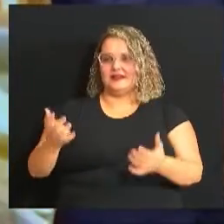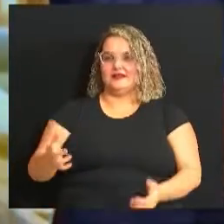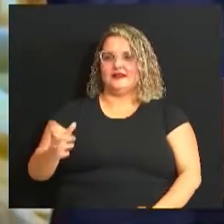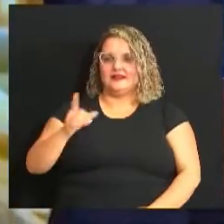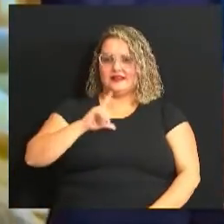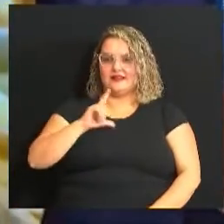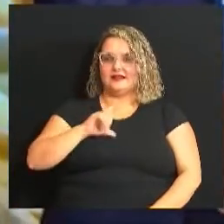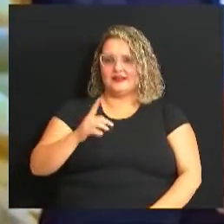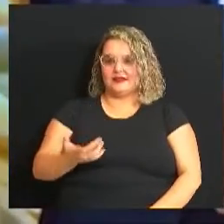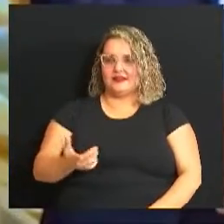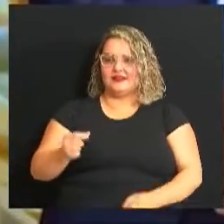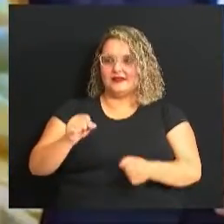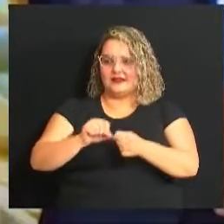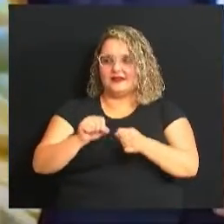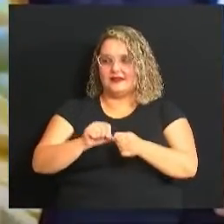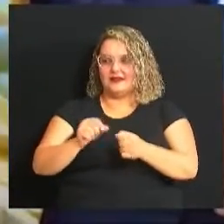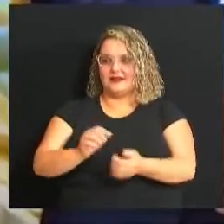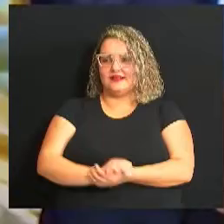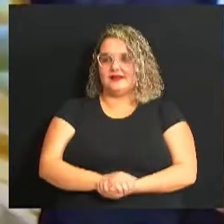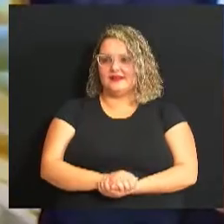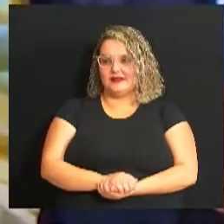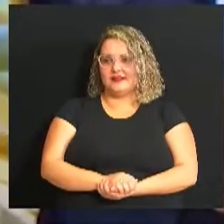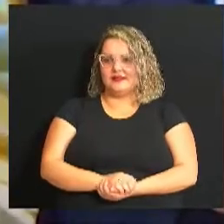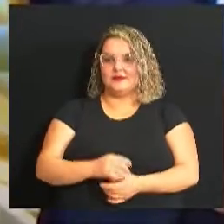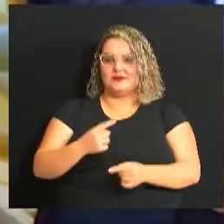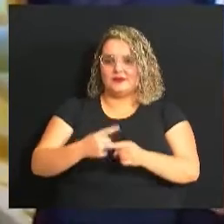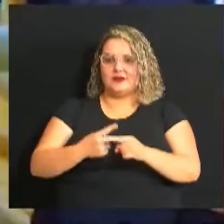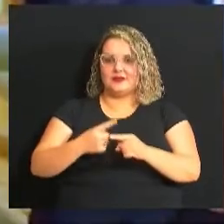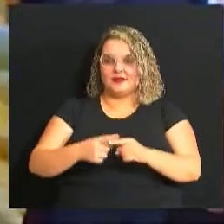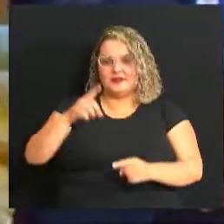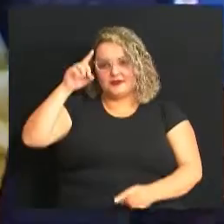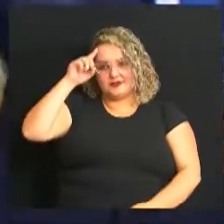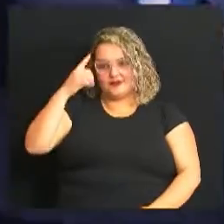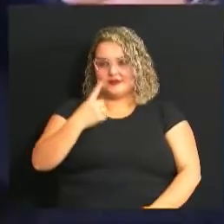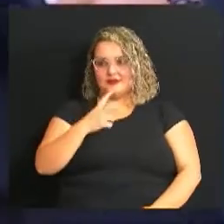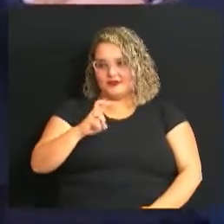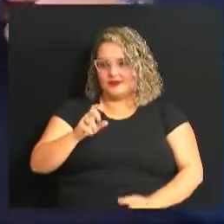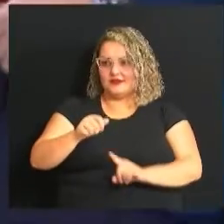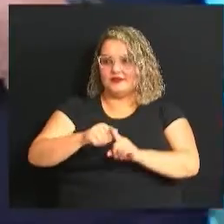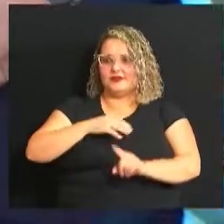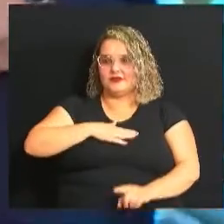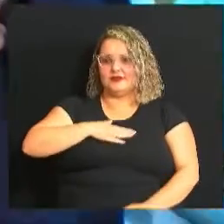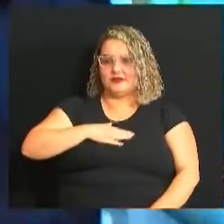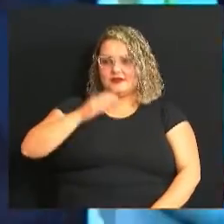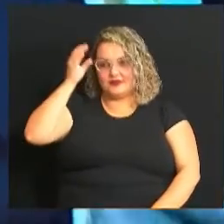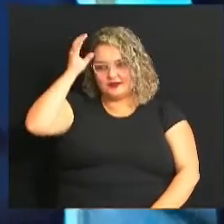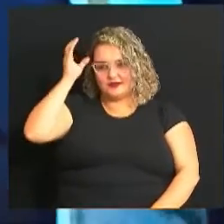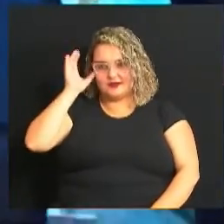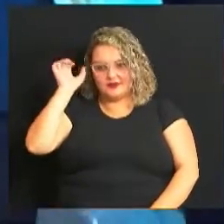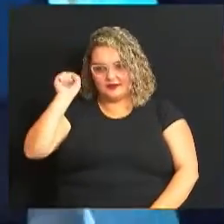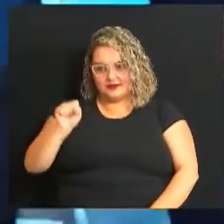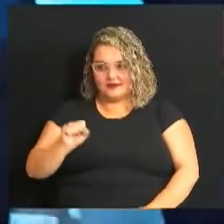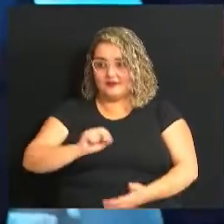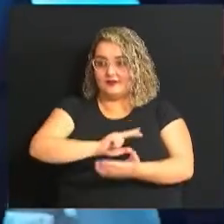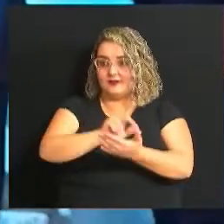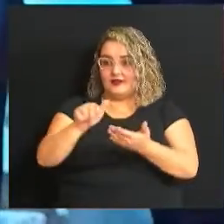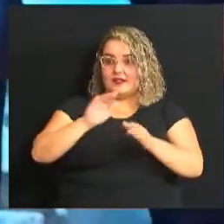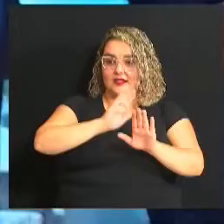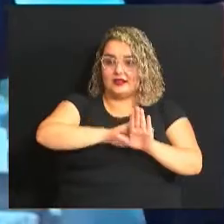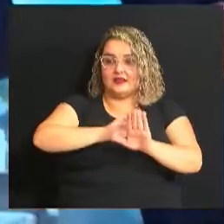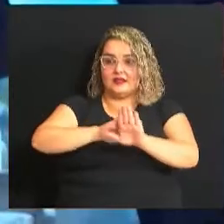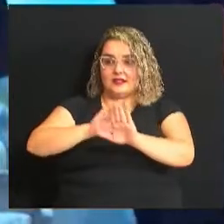gente faça, porque nesse dia 15 de agosto, na Coreia do Sul, é comemorado, tem várias